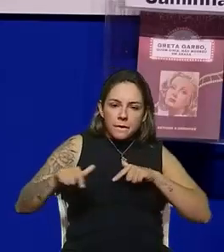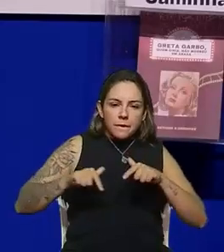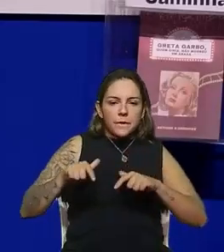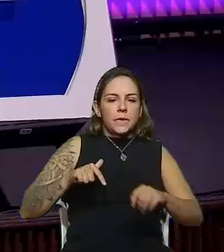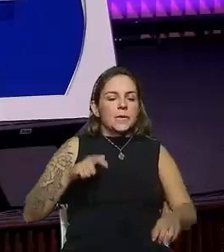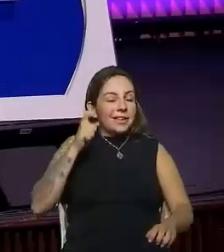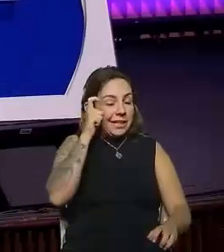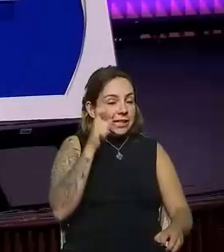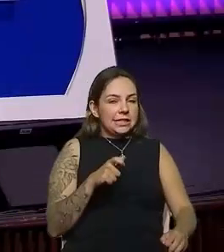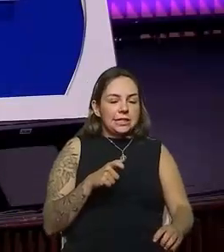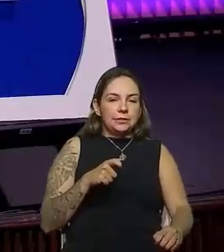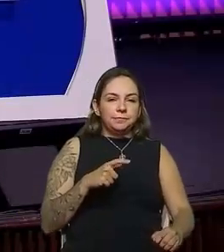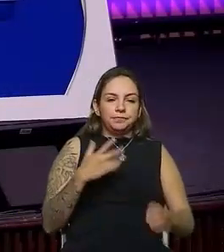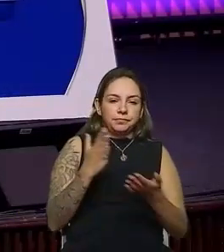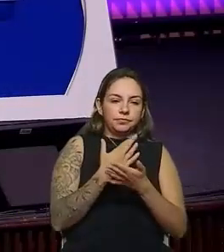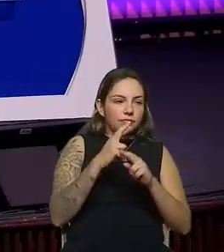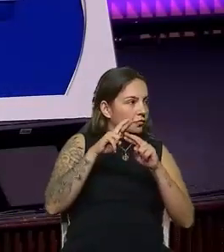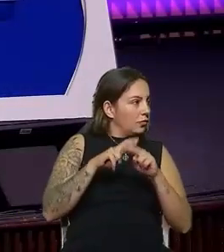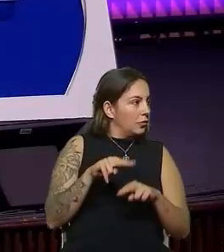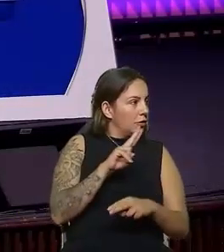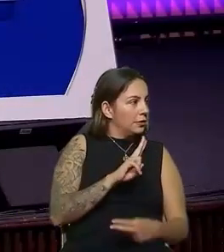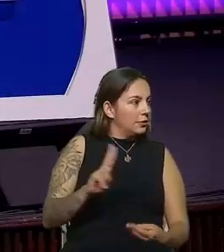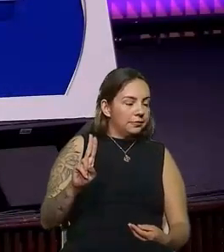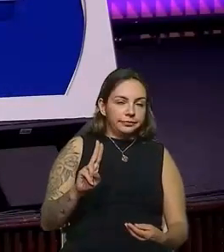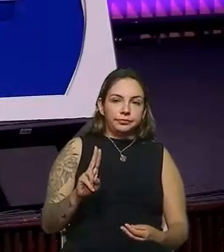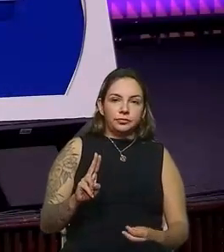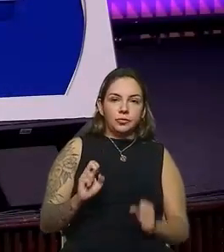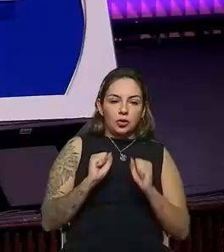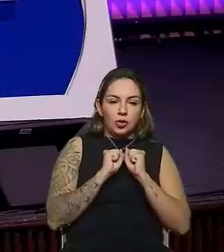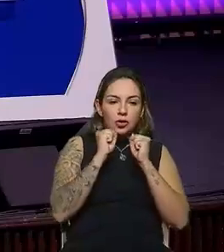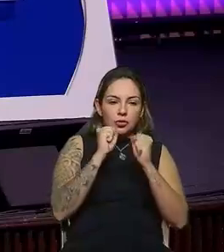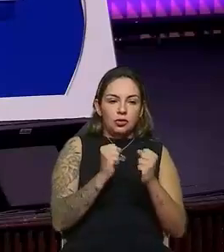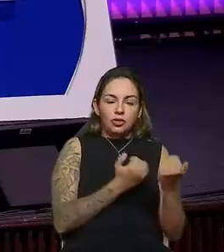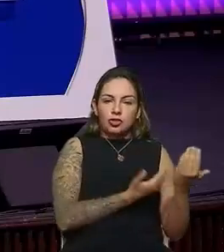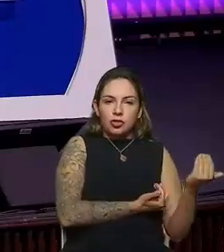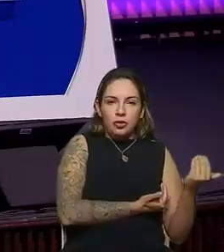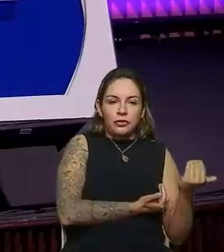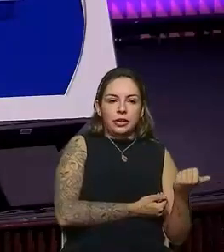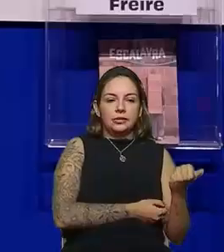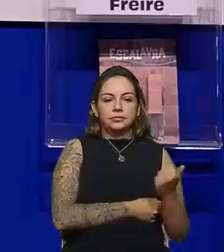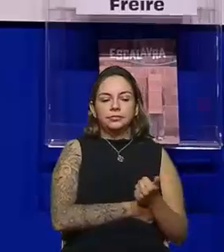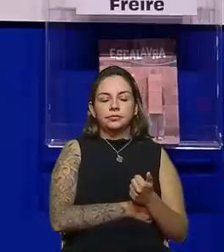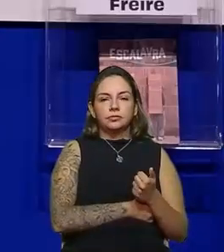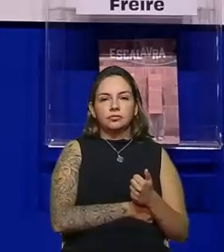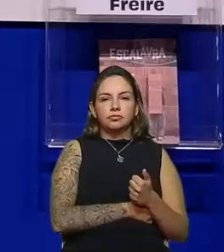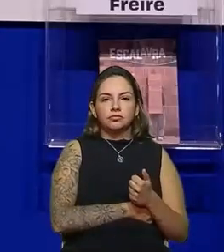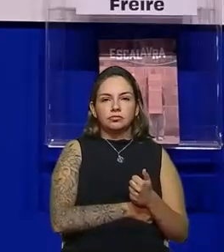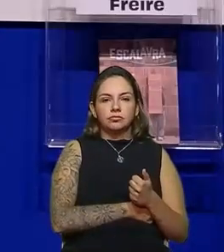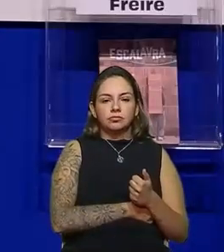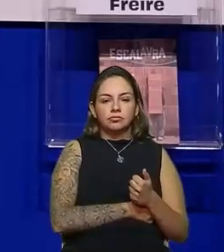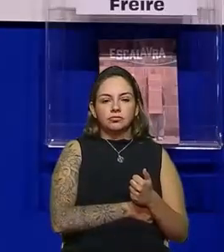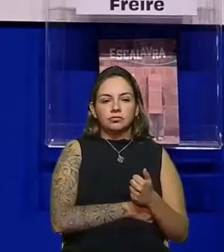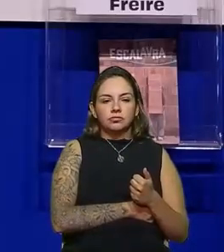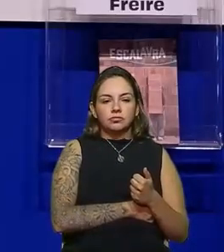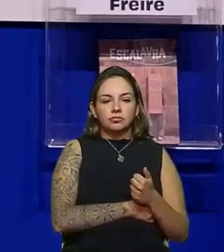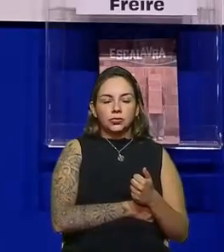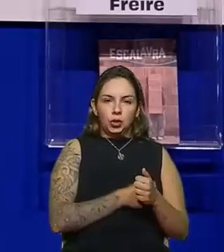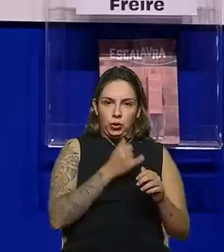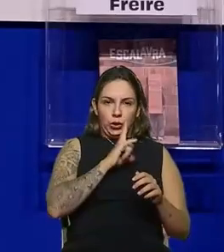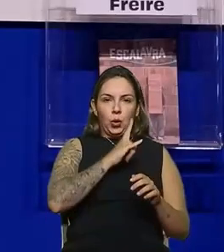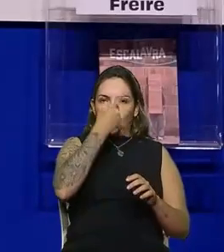Pedro, interessantíssimo. Há um livro do Drummond chamado O Poder Ultra Jovem, e há um conto,